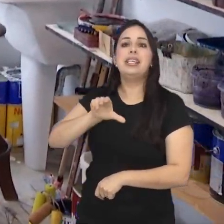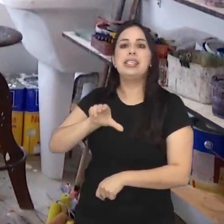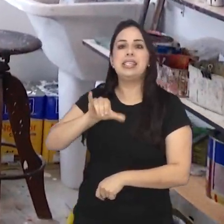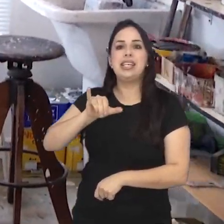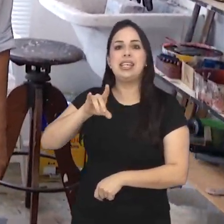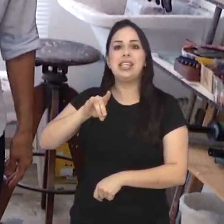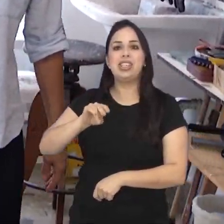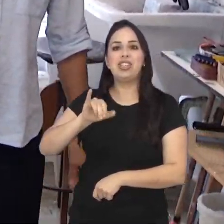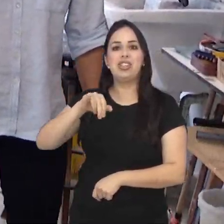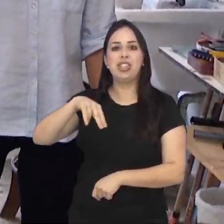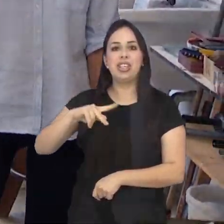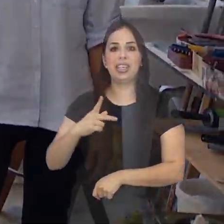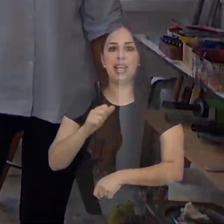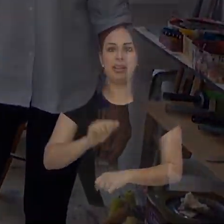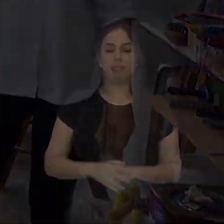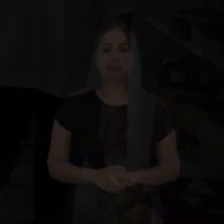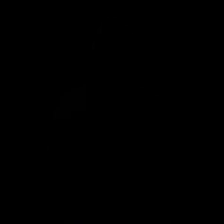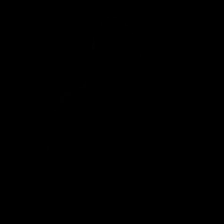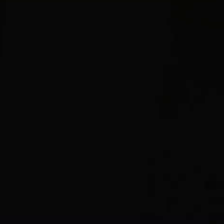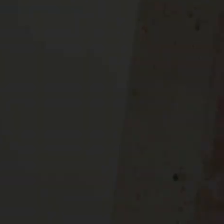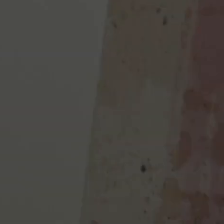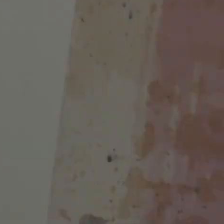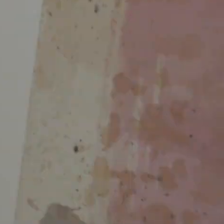Aqui, Cidinha Ferigoli. Vamos lá?